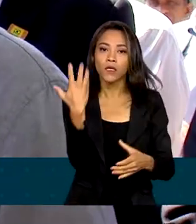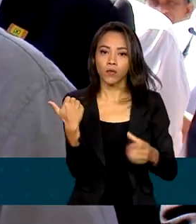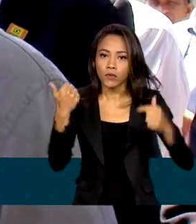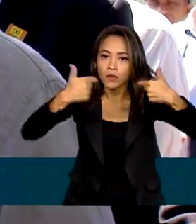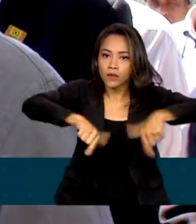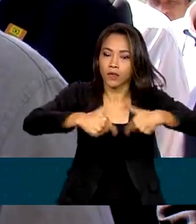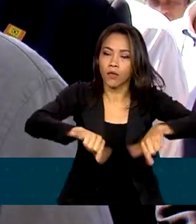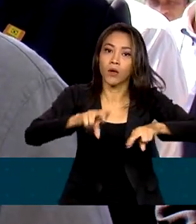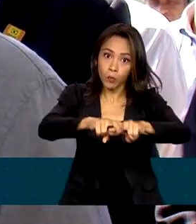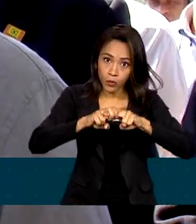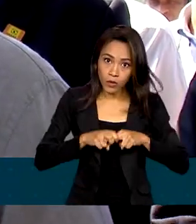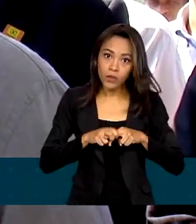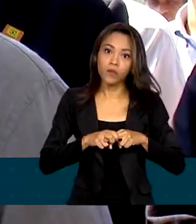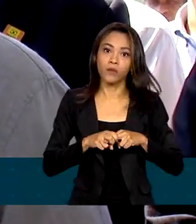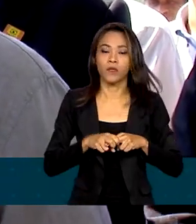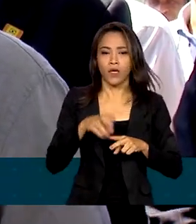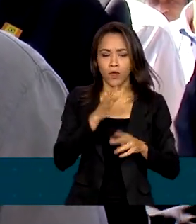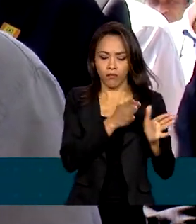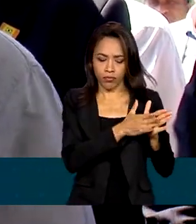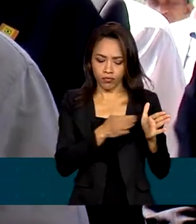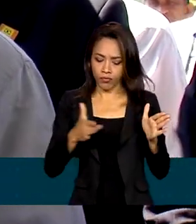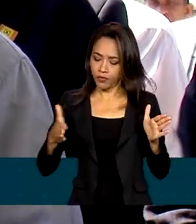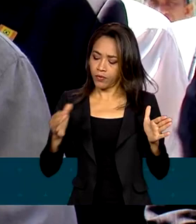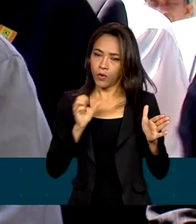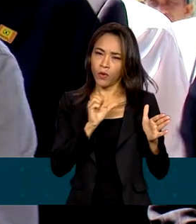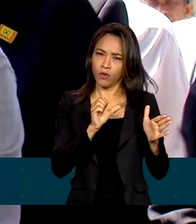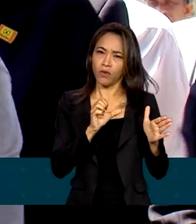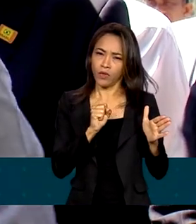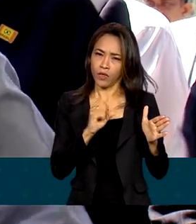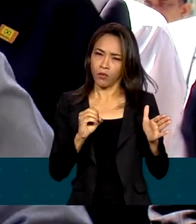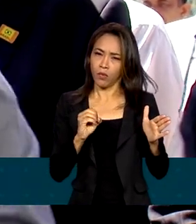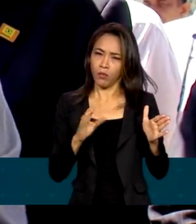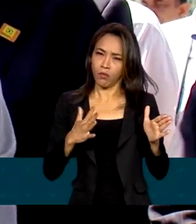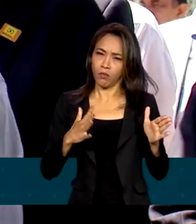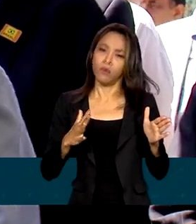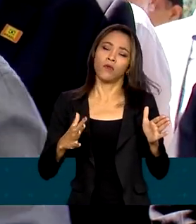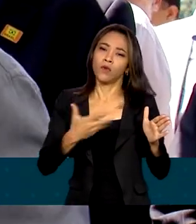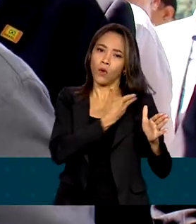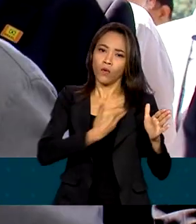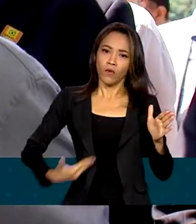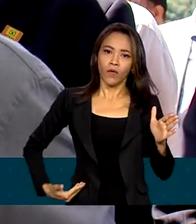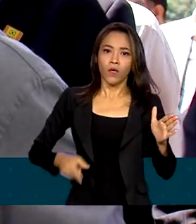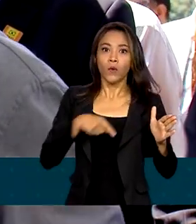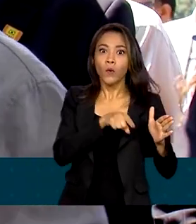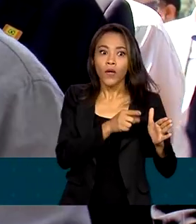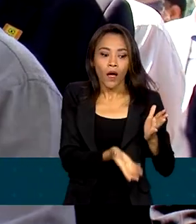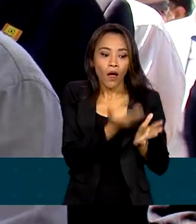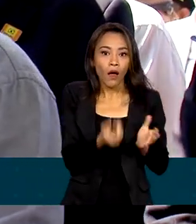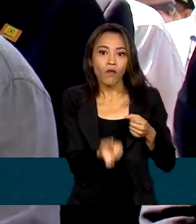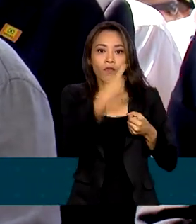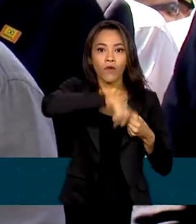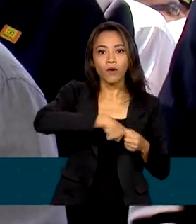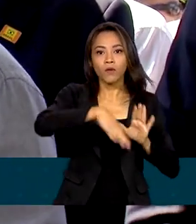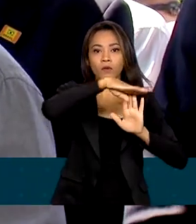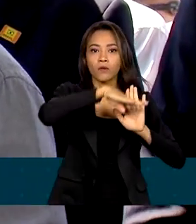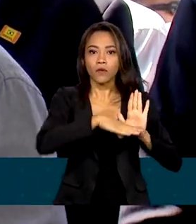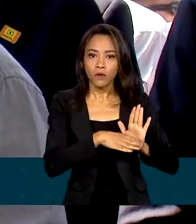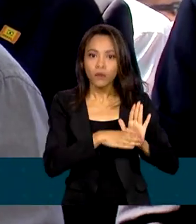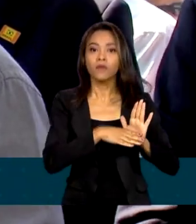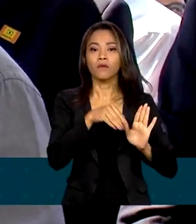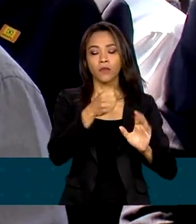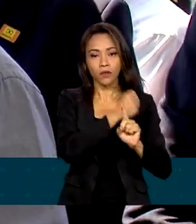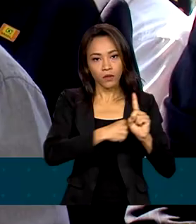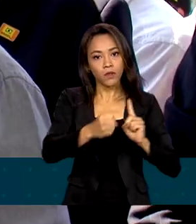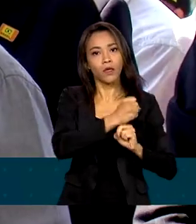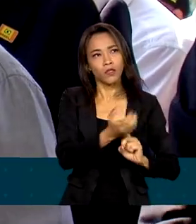nós fizemos, nesses primeiros 80 e poucos dias de governo, a recuperação de todos os programas sociais que tiveram sucesso no